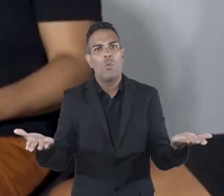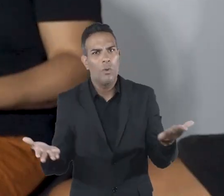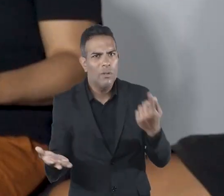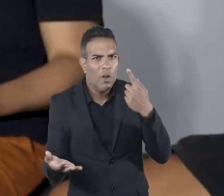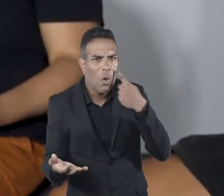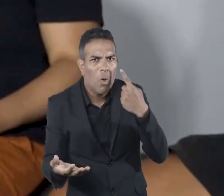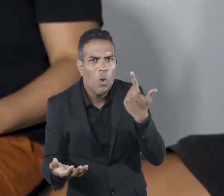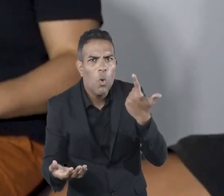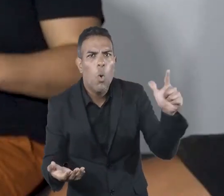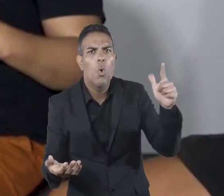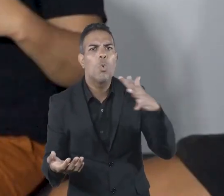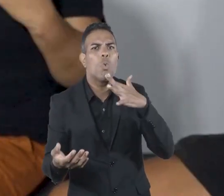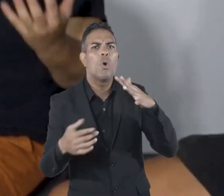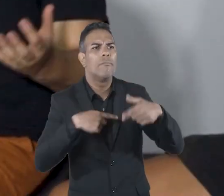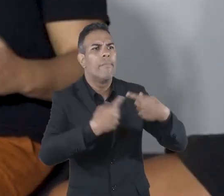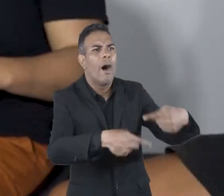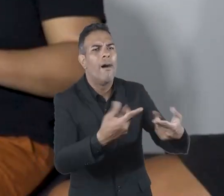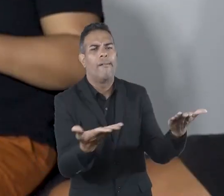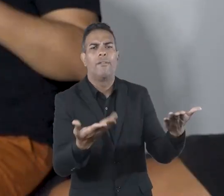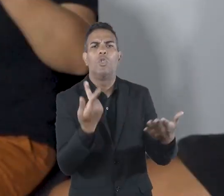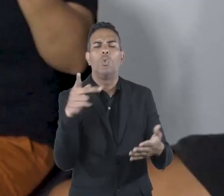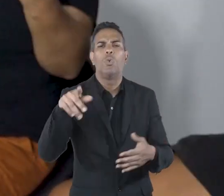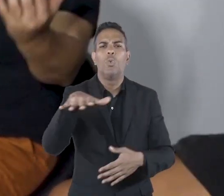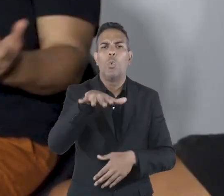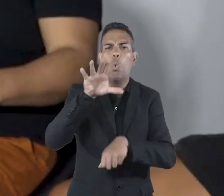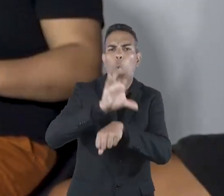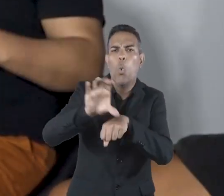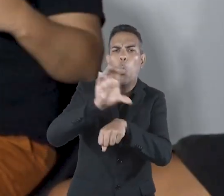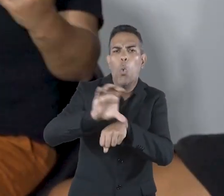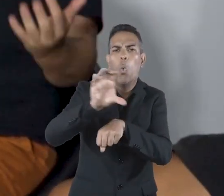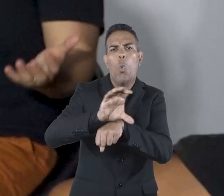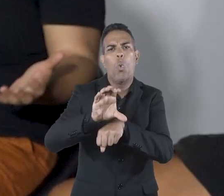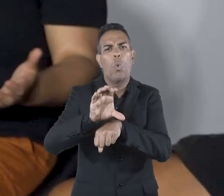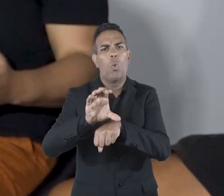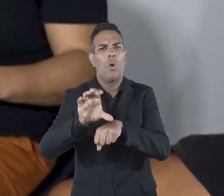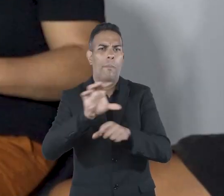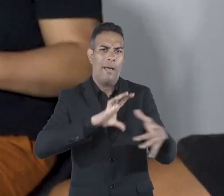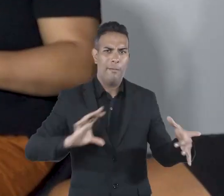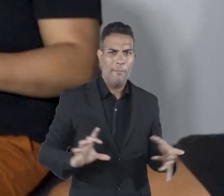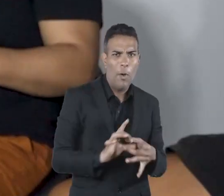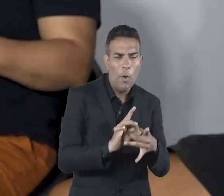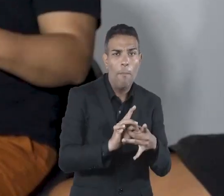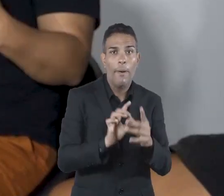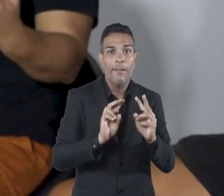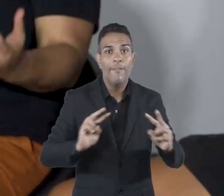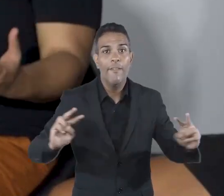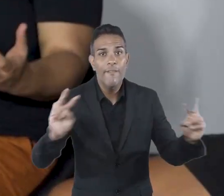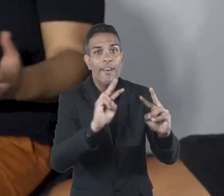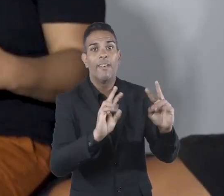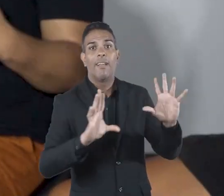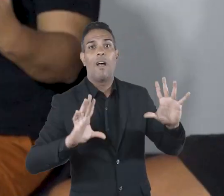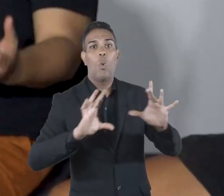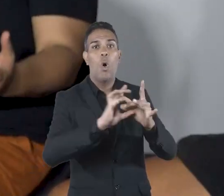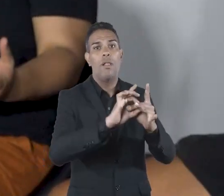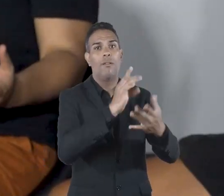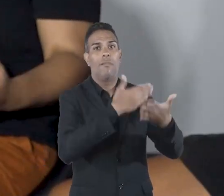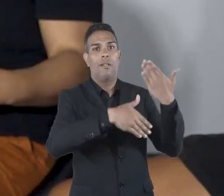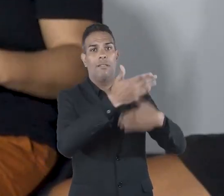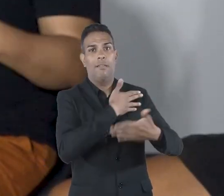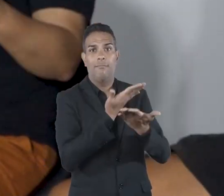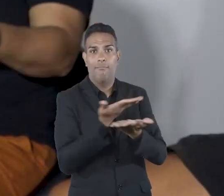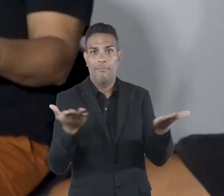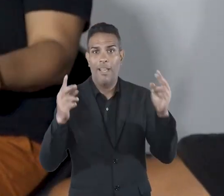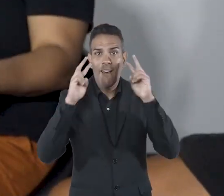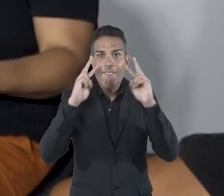são desconhecidas muitas das vezes ou que são conhecidas por outras gerações, por outros fluxos migratórios e associados também a